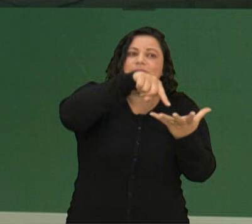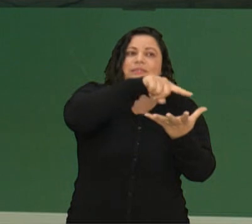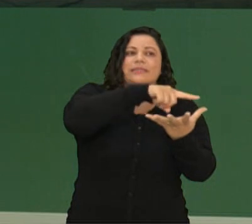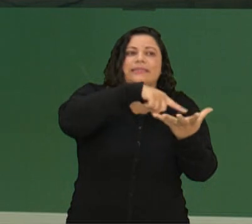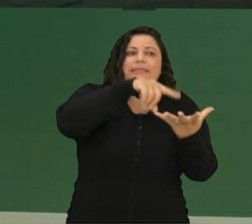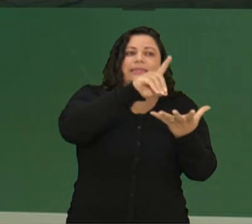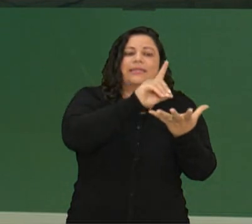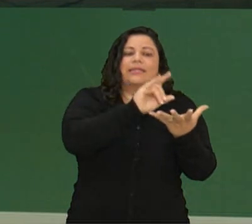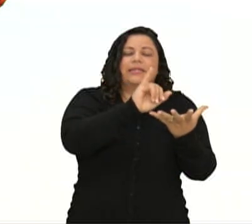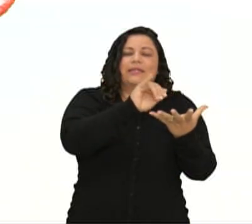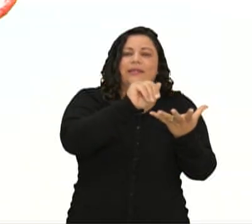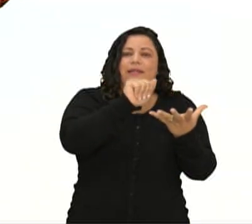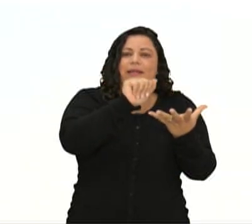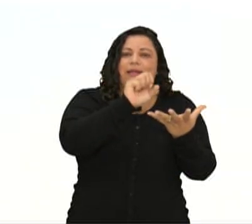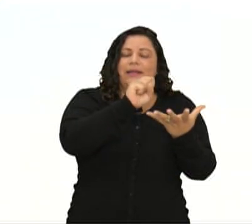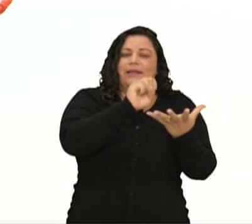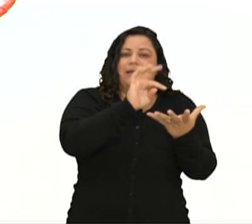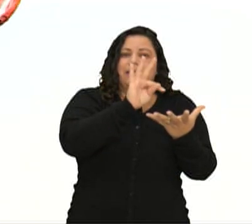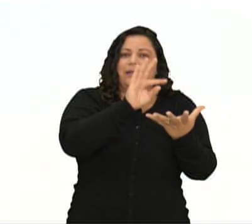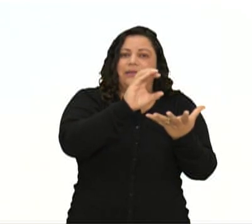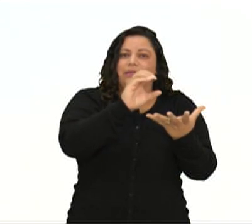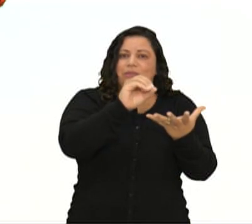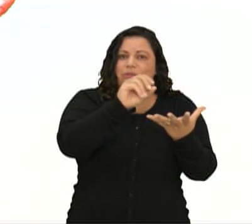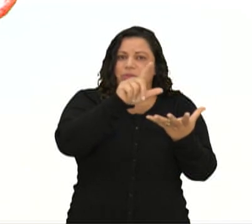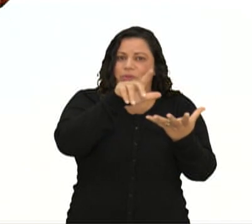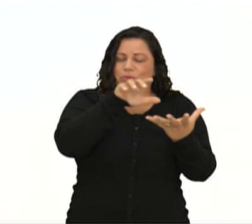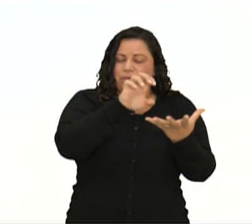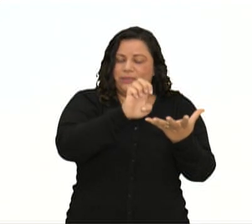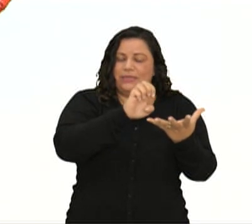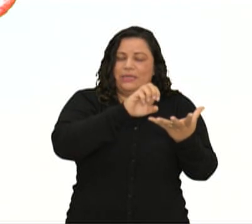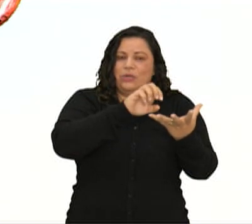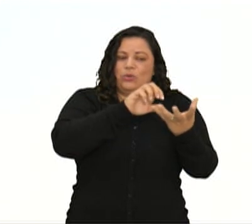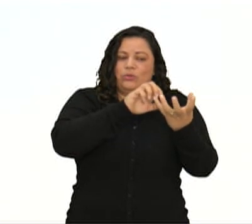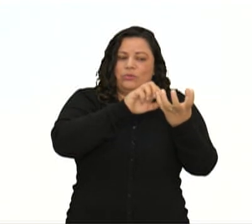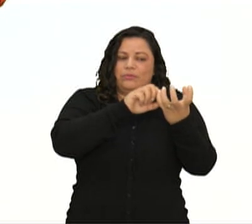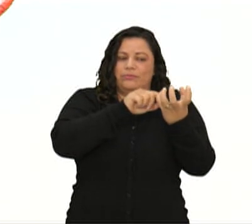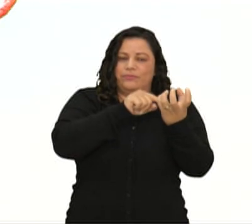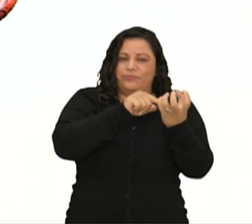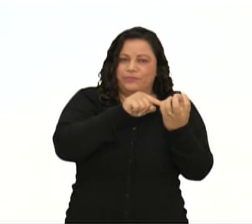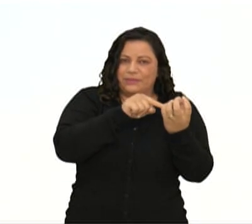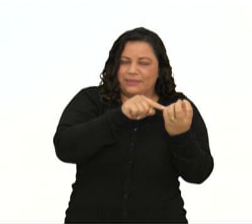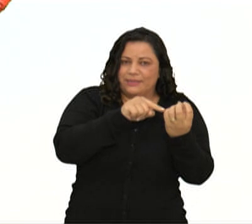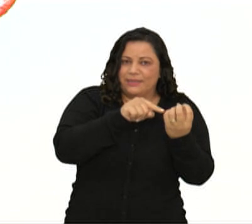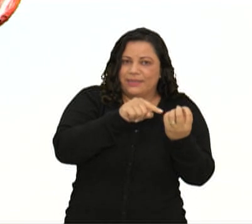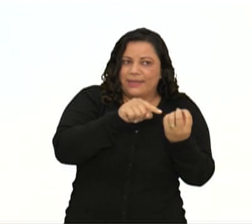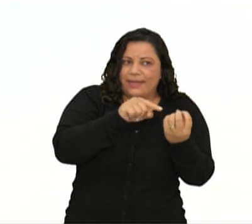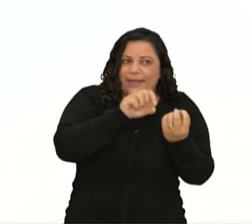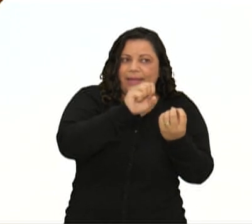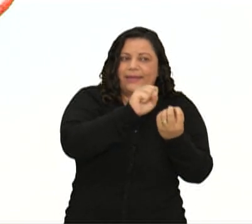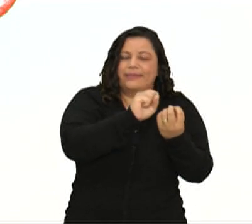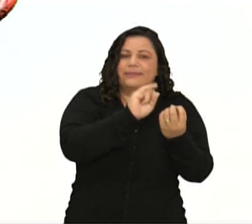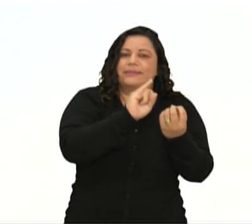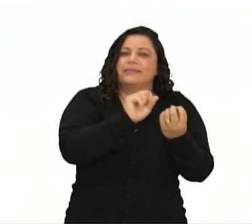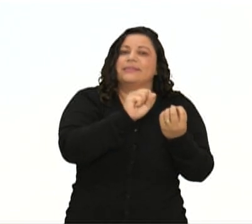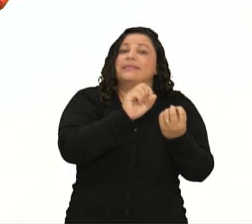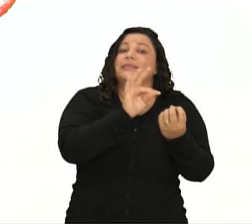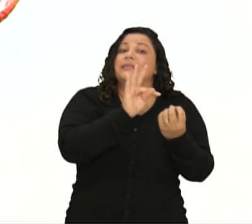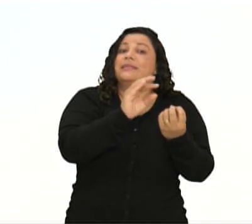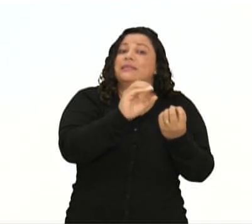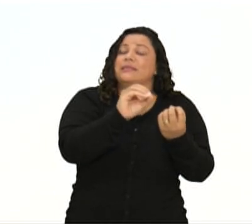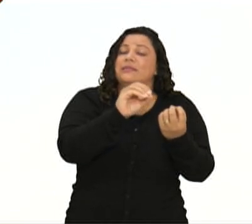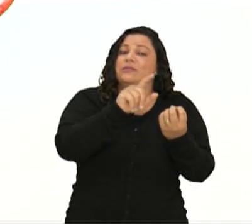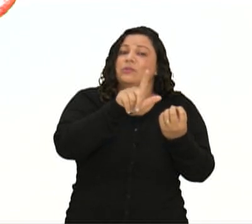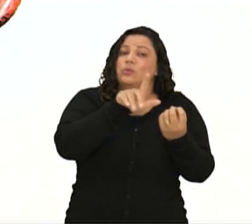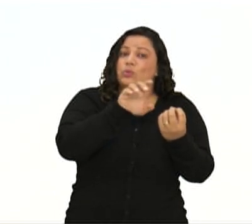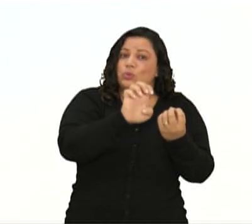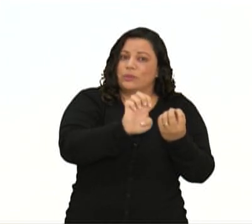diástole. Quando ele contrai, que ele impulsiona, joga o sangue para as artérias, nesse momento a gente fala que houve